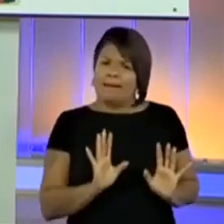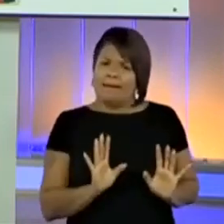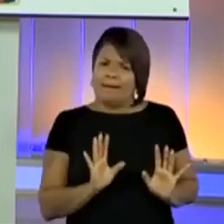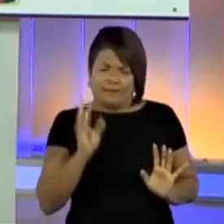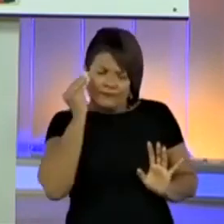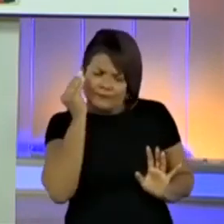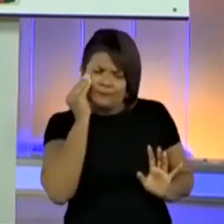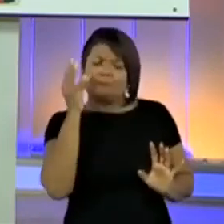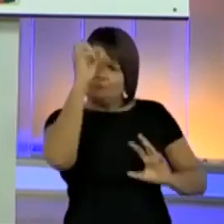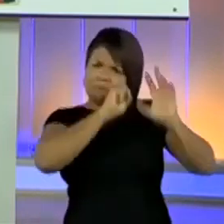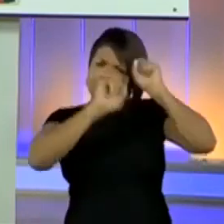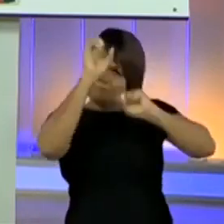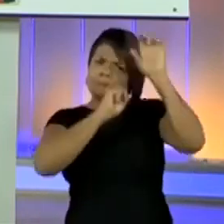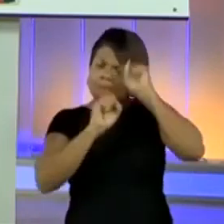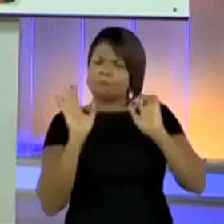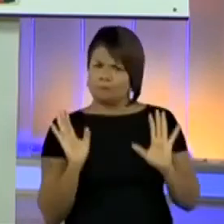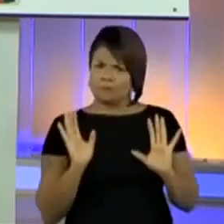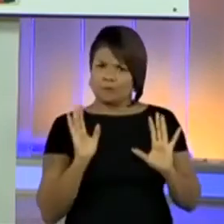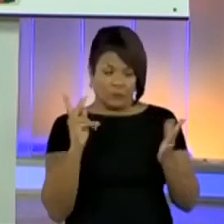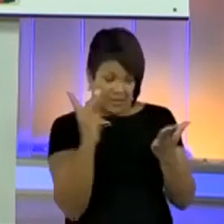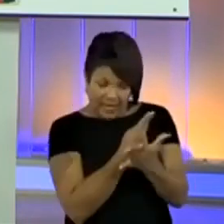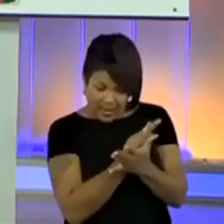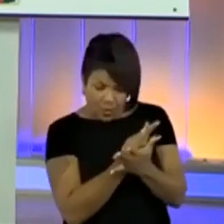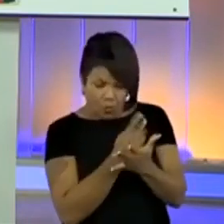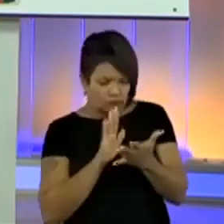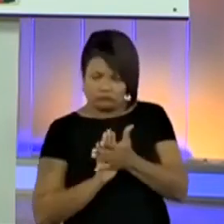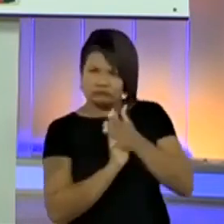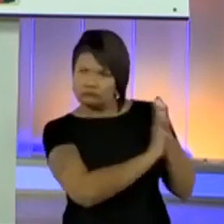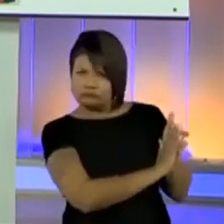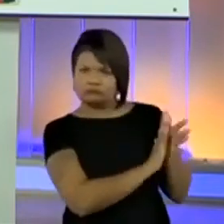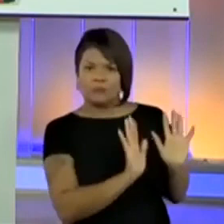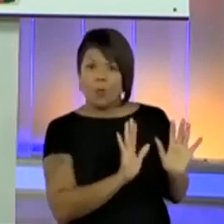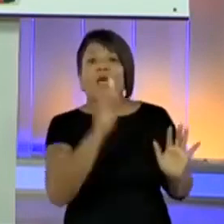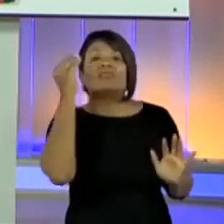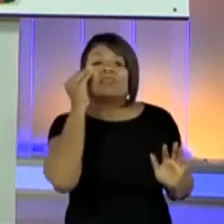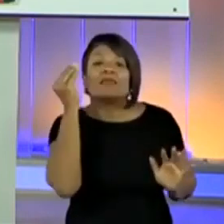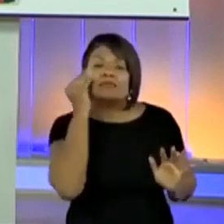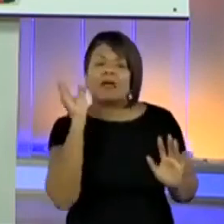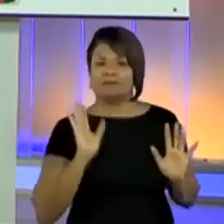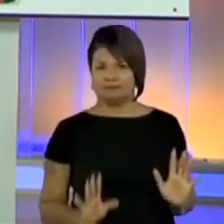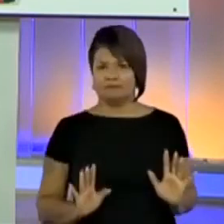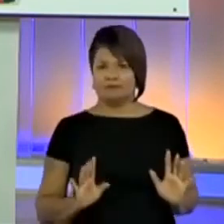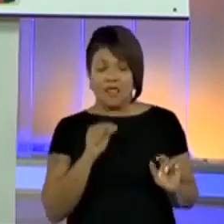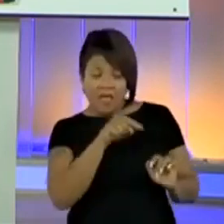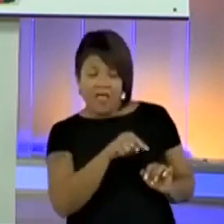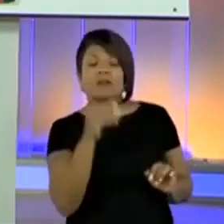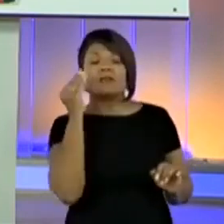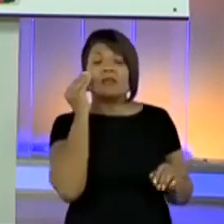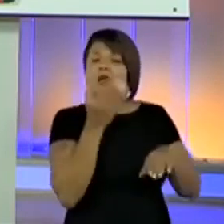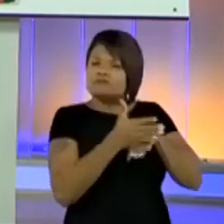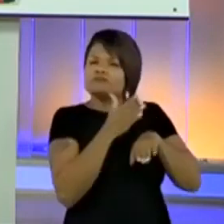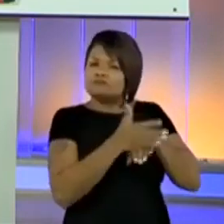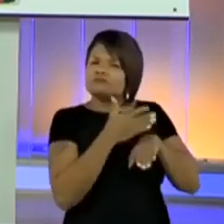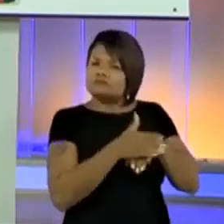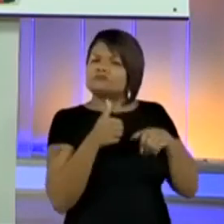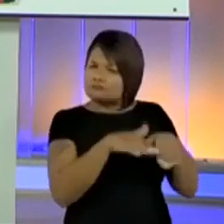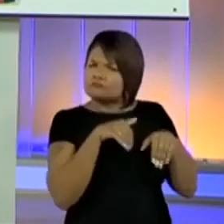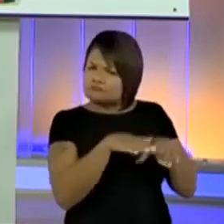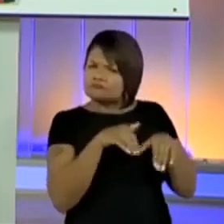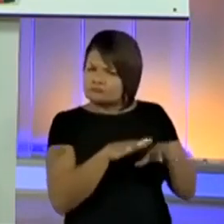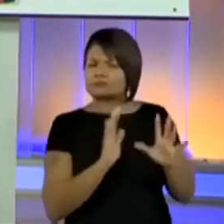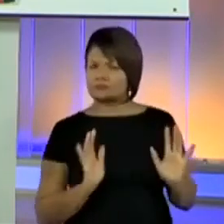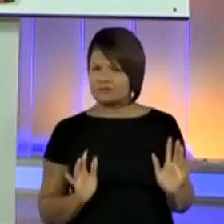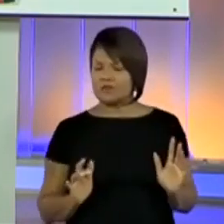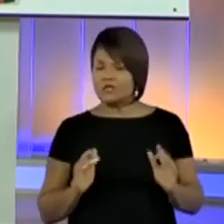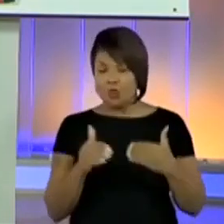na aprendizagem. Erro faz parte da aprendizagem. É importante a tentativa faz parte desse processo de aprendizagem